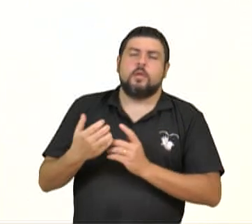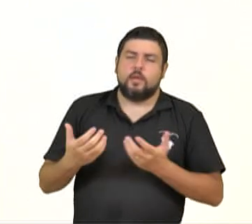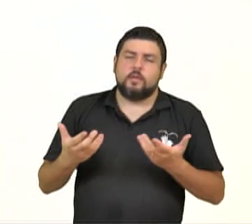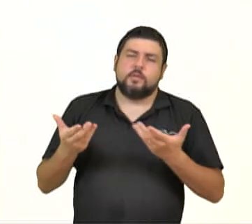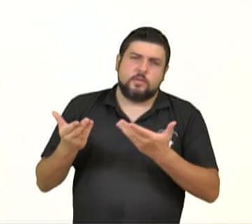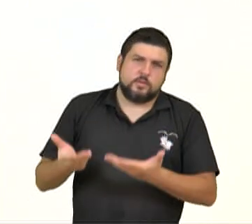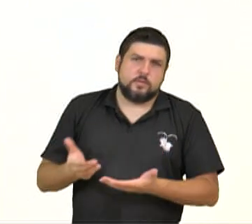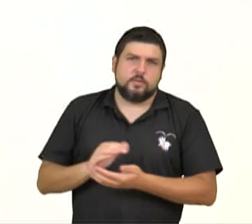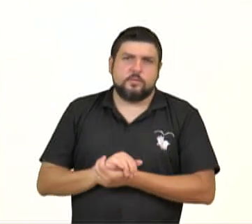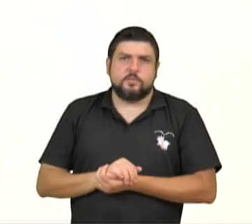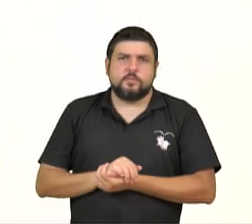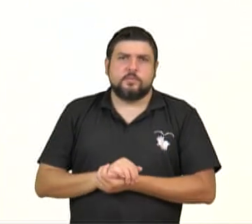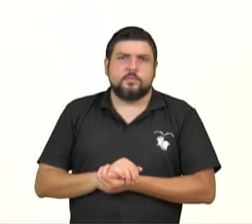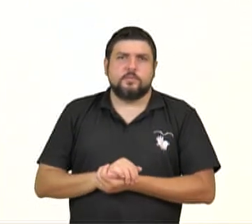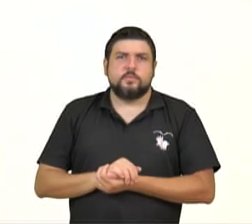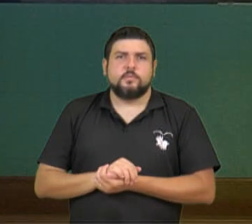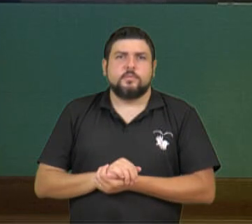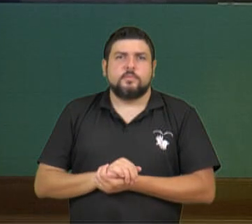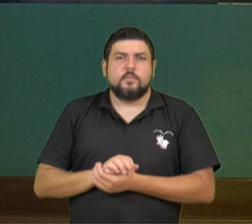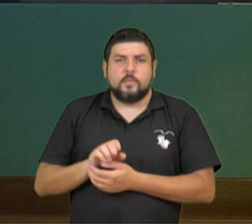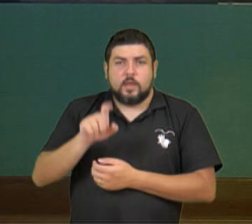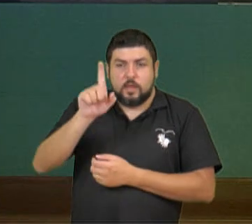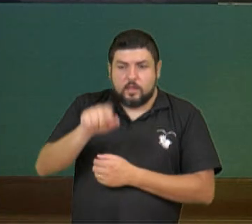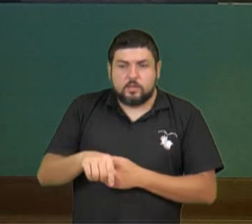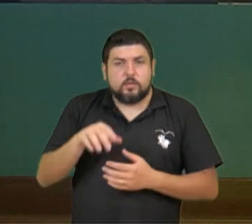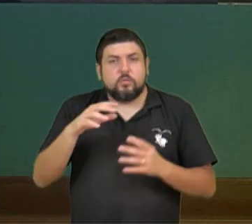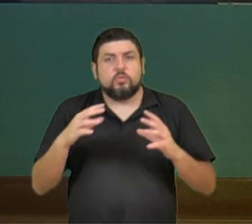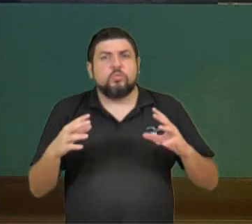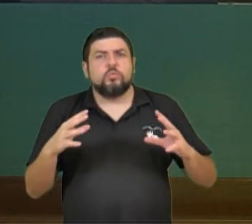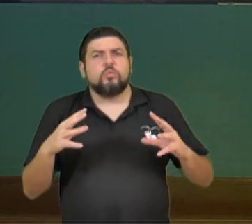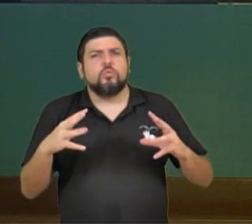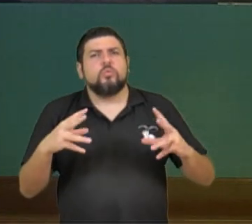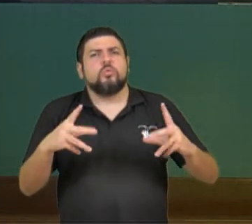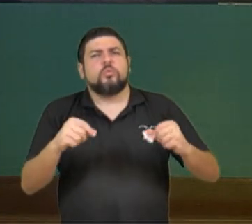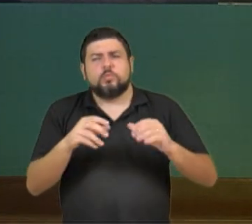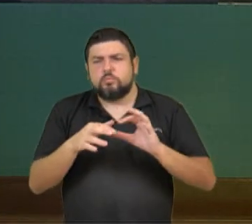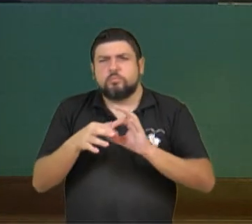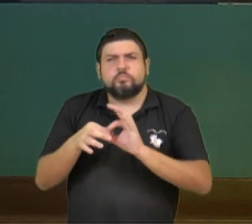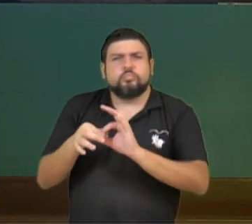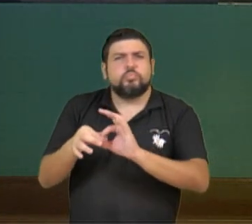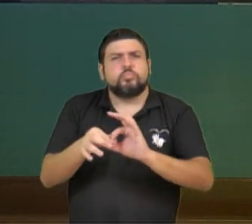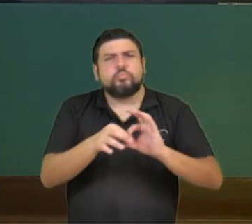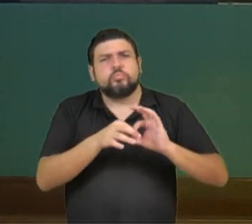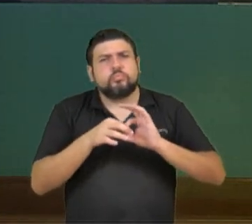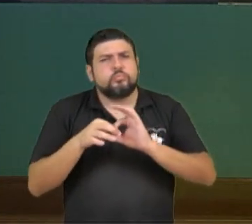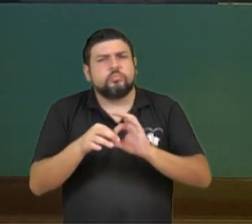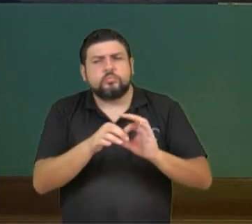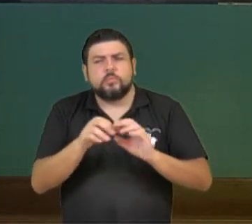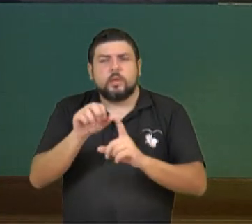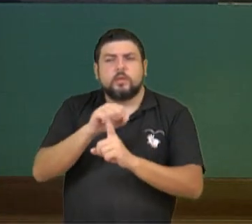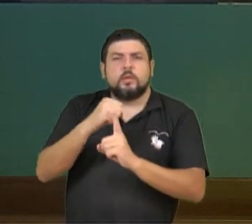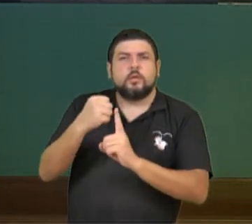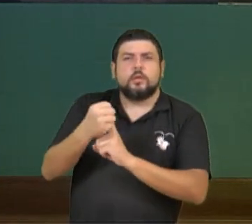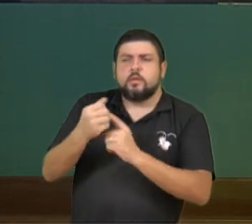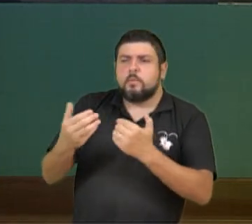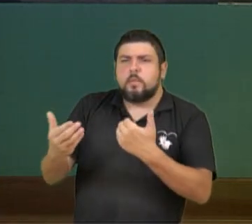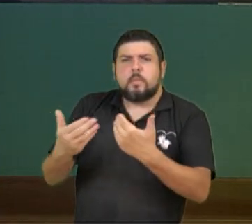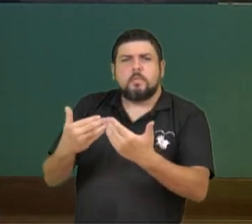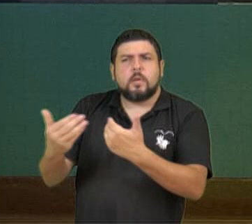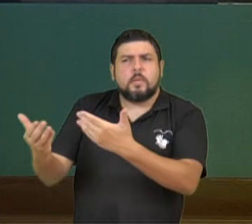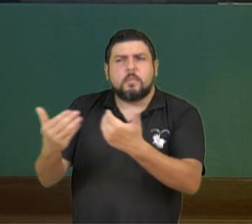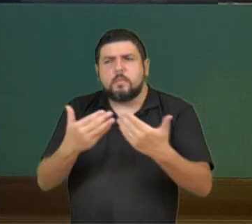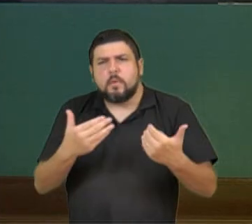estamos falando, só não demos o nome ainda. É a conexão e a relação social que se dá através desses mecanismos,